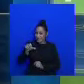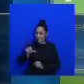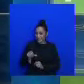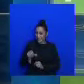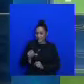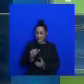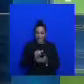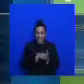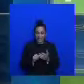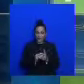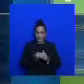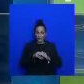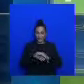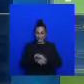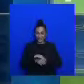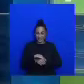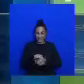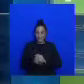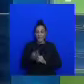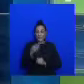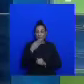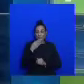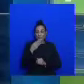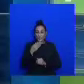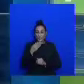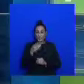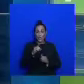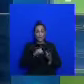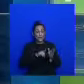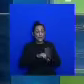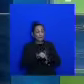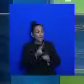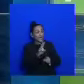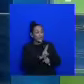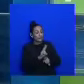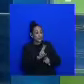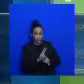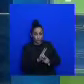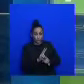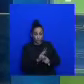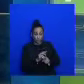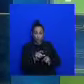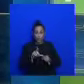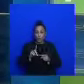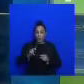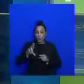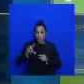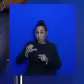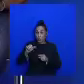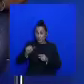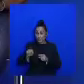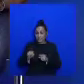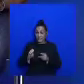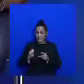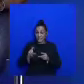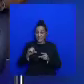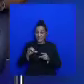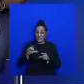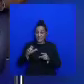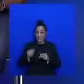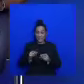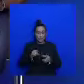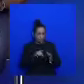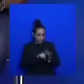2279 da Lotomania. Eu vou pedir agora a confirmação dos auditores populares, o Lucas e a Eliane. Confirmam os